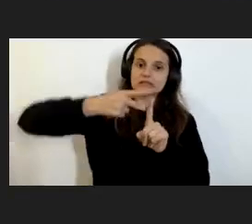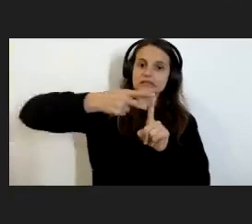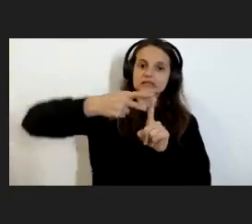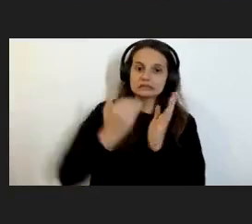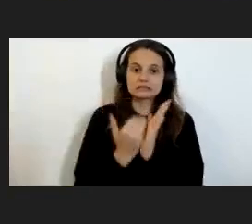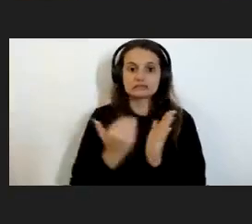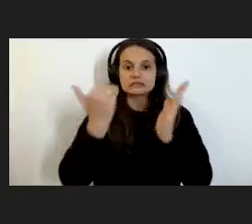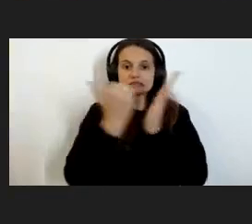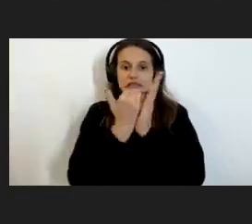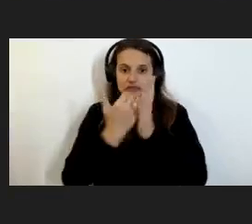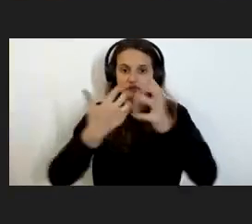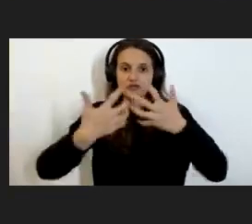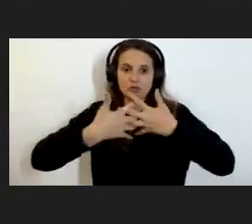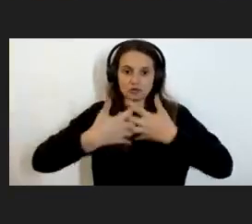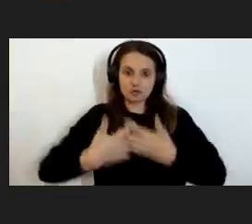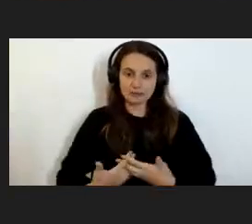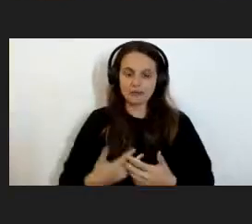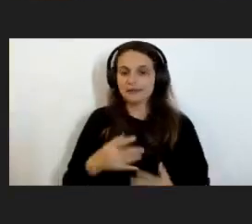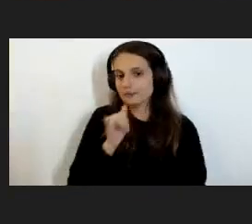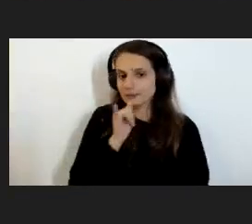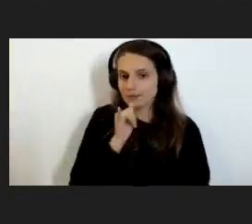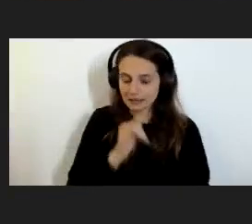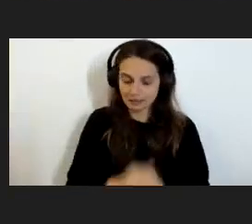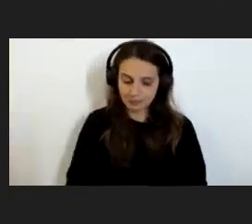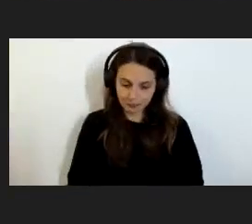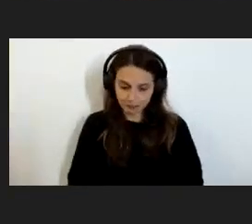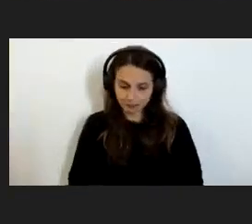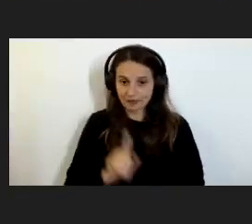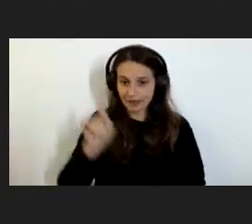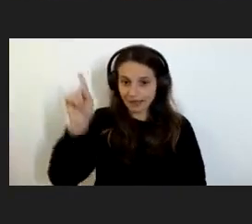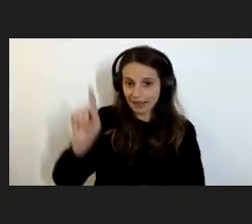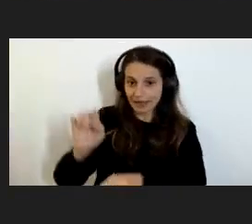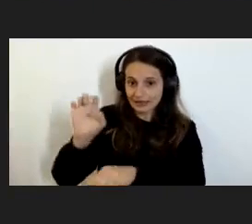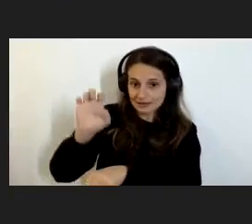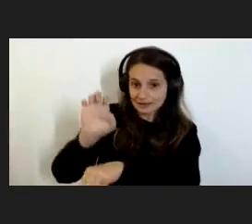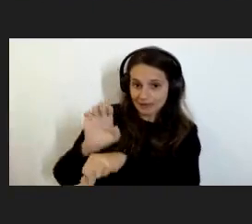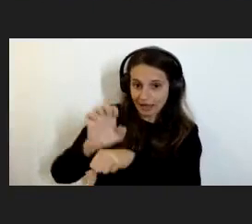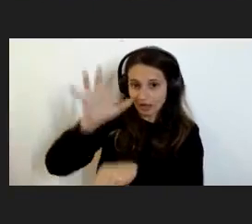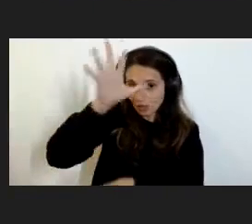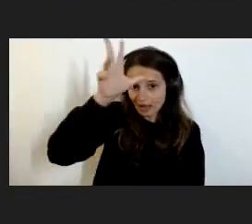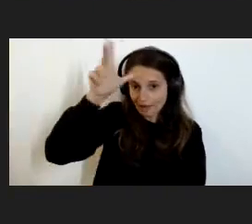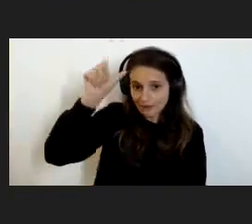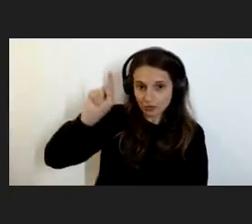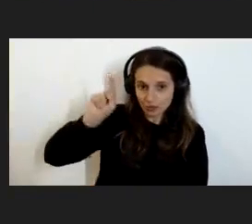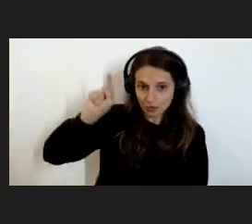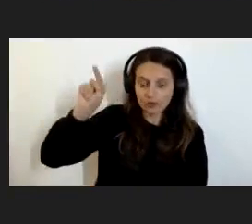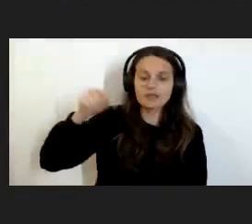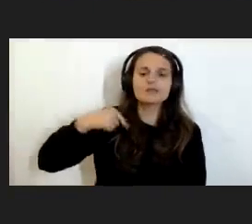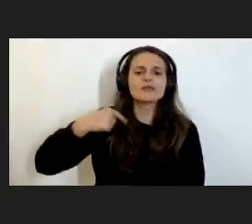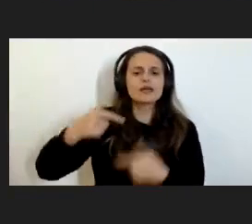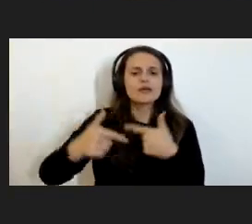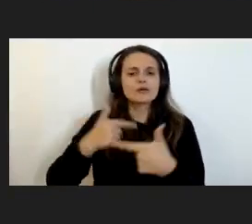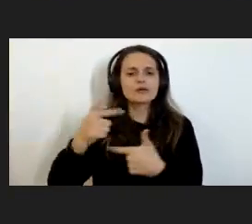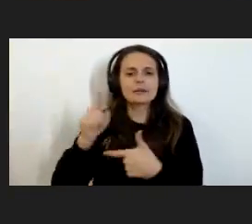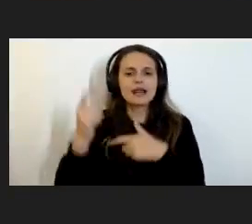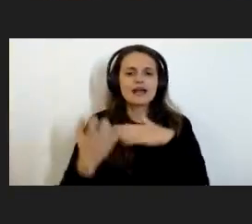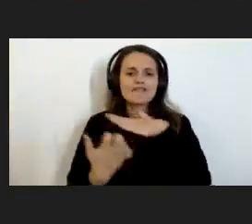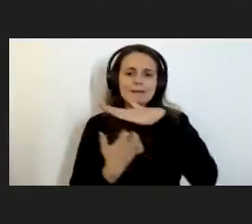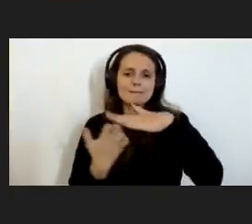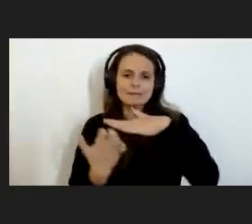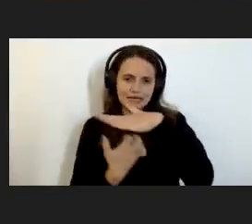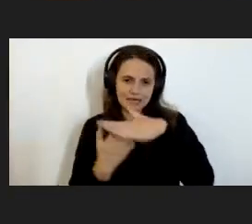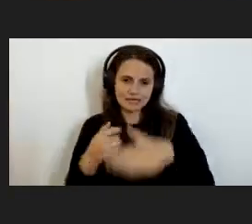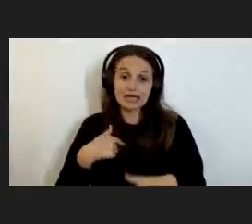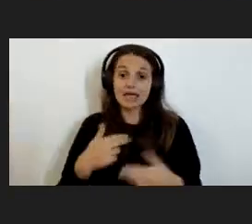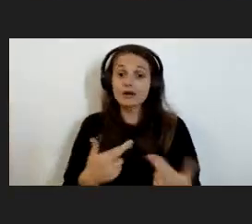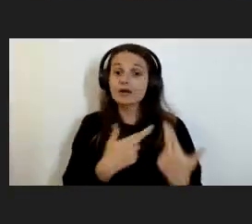exemplo, aqui no meu antigo estado, que é o estado do Amazonas, eu trabalhei numa empresa que eu era responsável pela